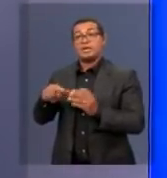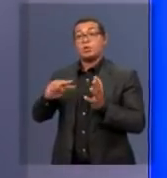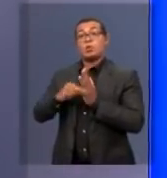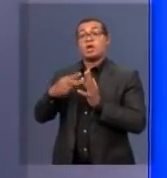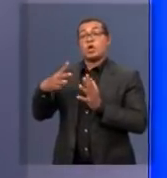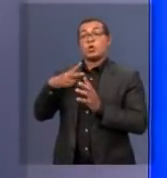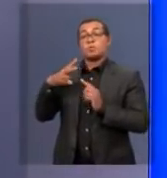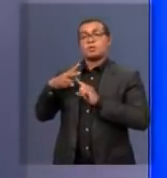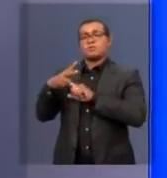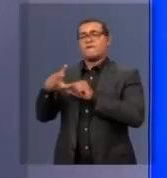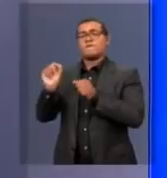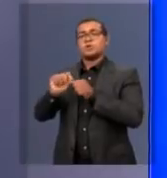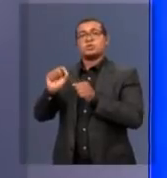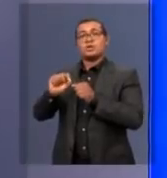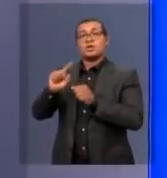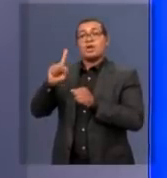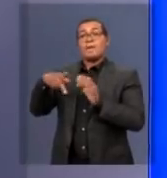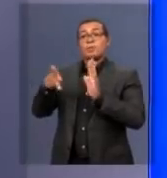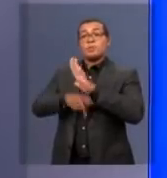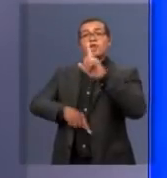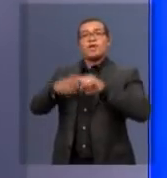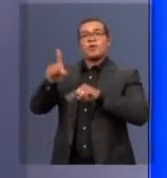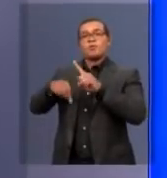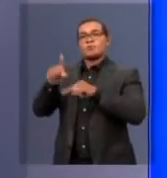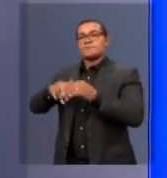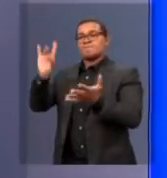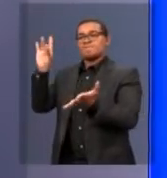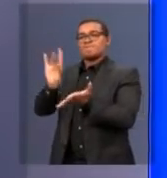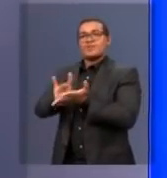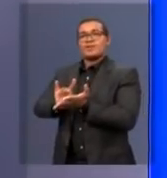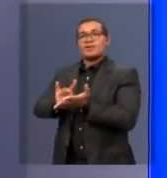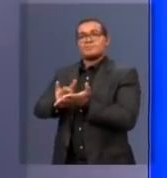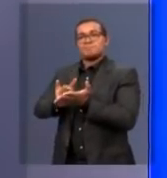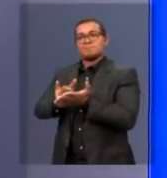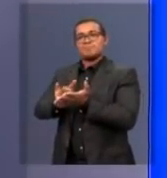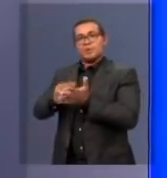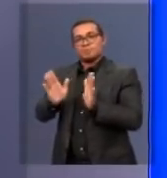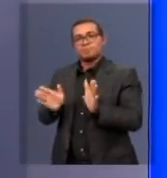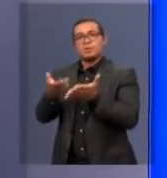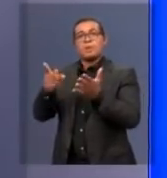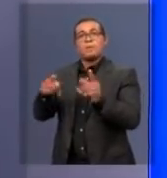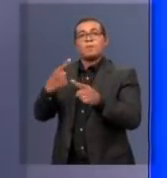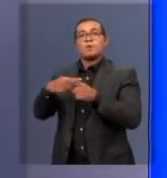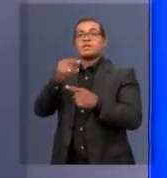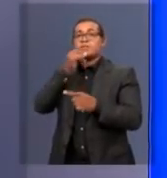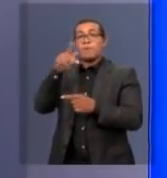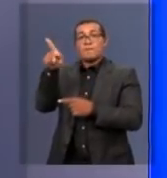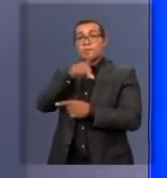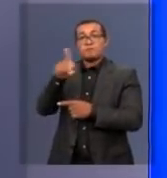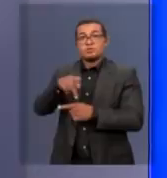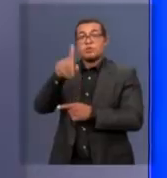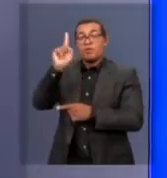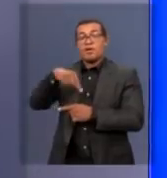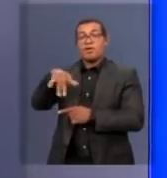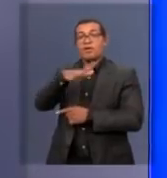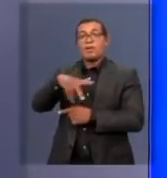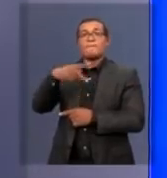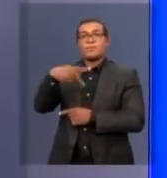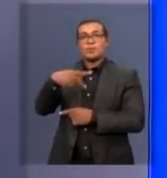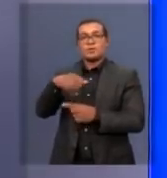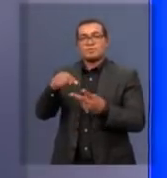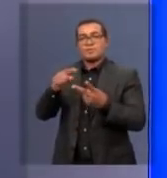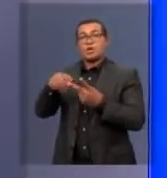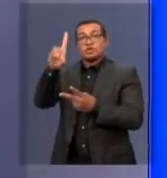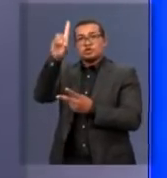quê treinamento estruturar o processo mas é os professores são da rede pública o diretor da rede pública sala de